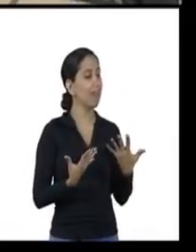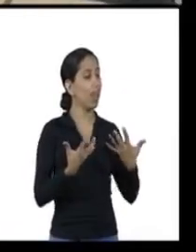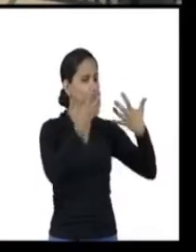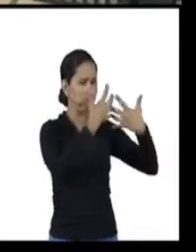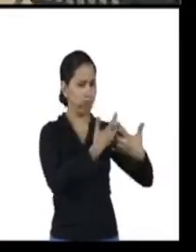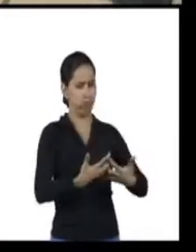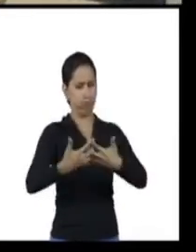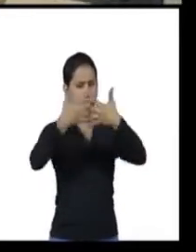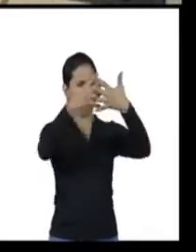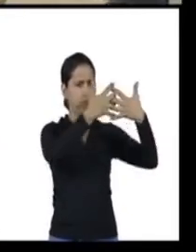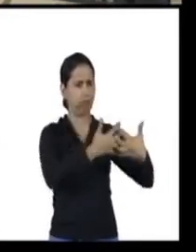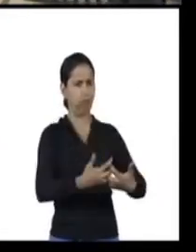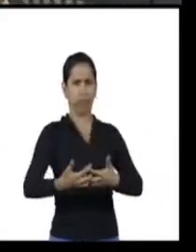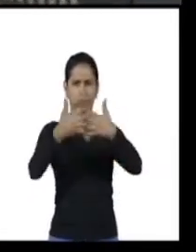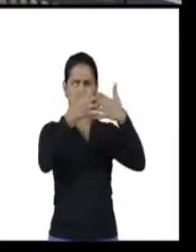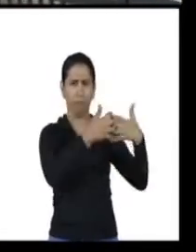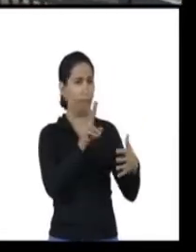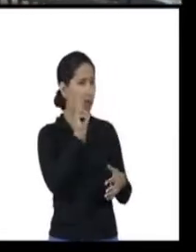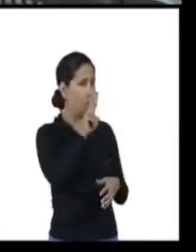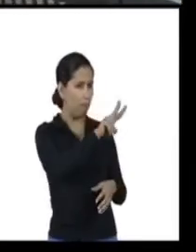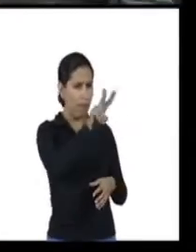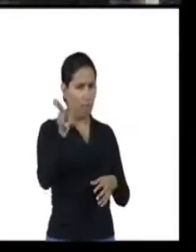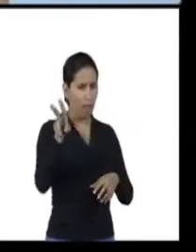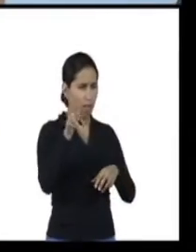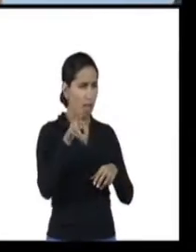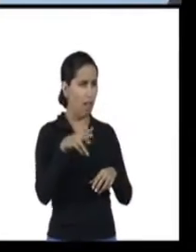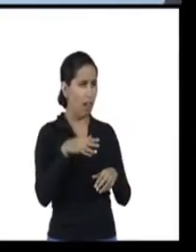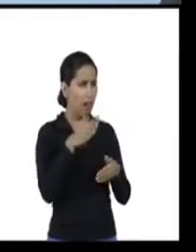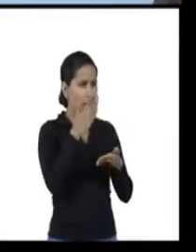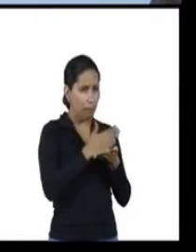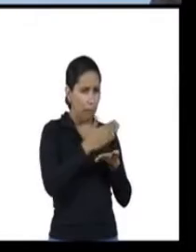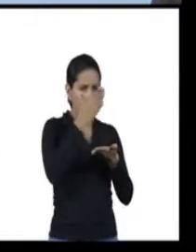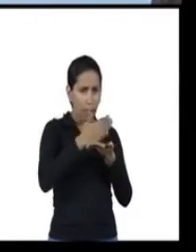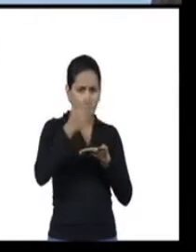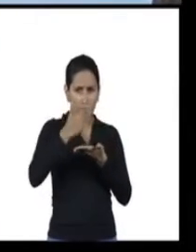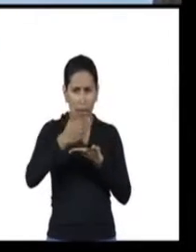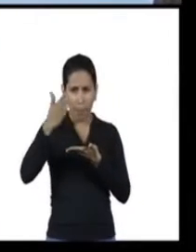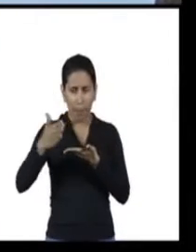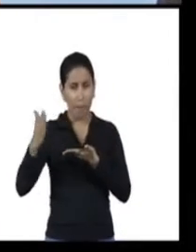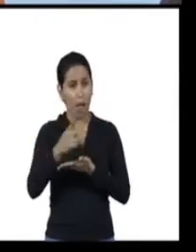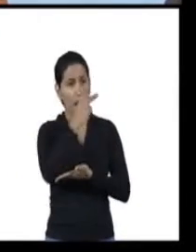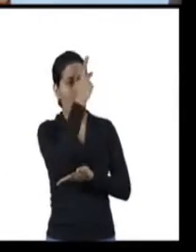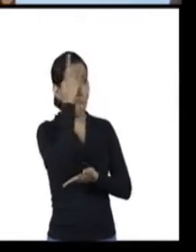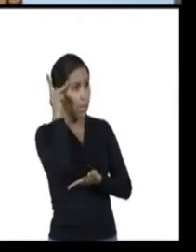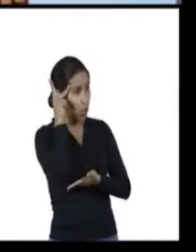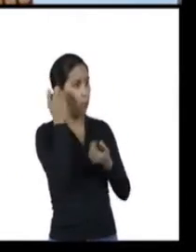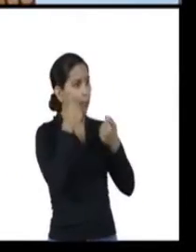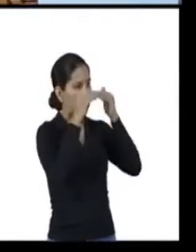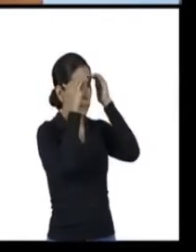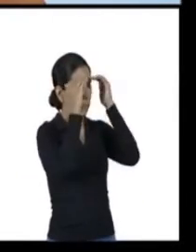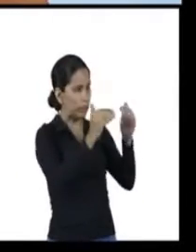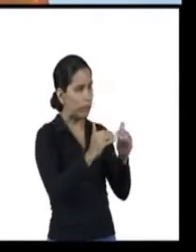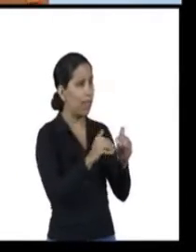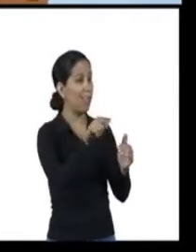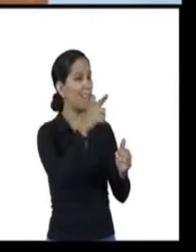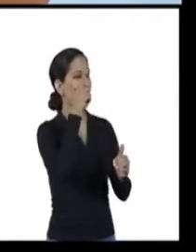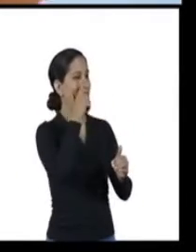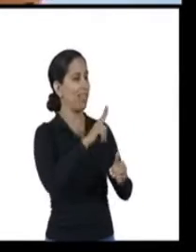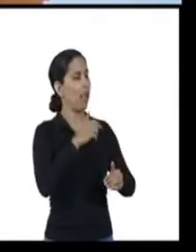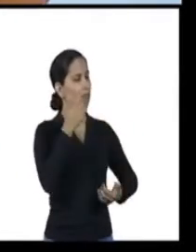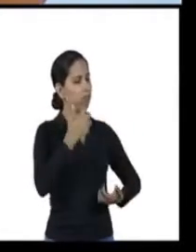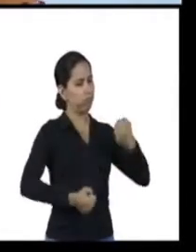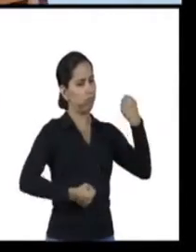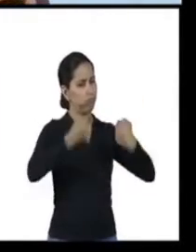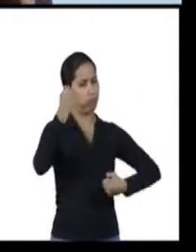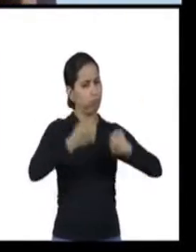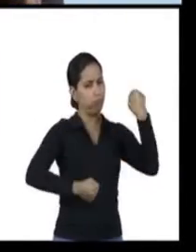caminhão, né? Onde você vai ver todas as etapas que o operador tem que seguir para ele conduzir o veículo de